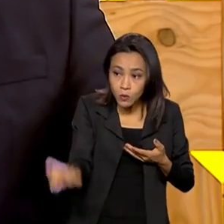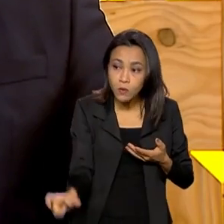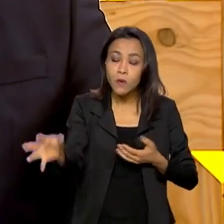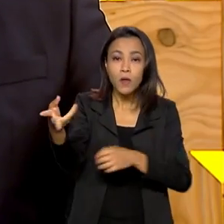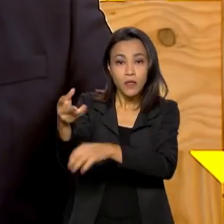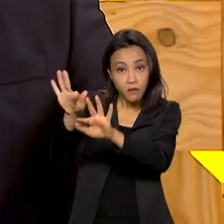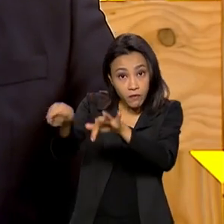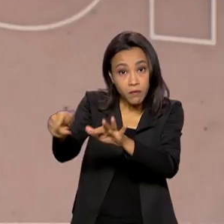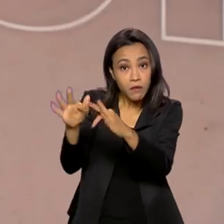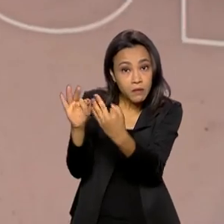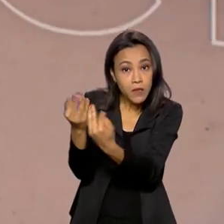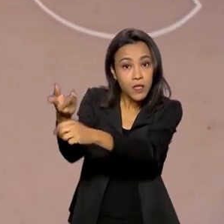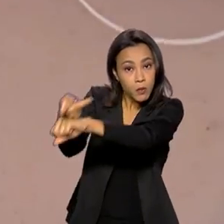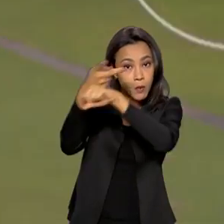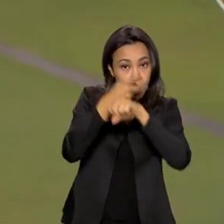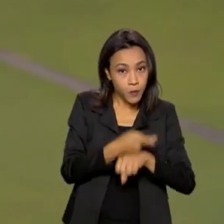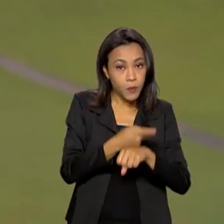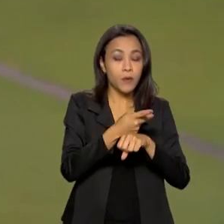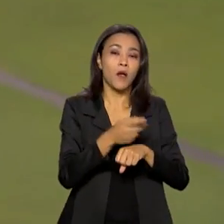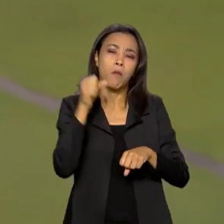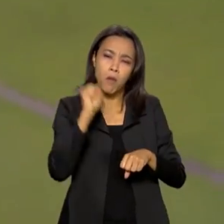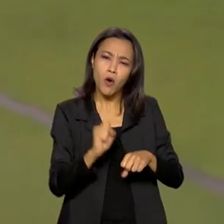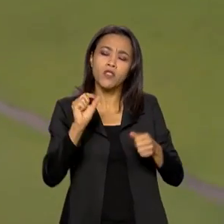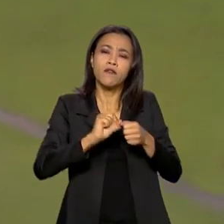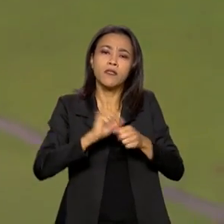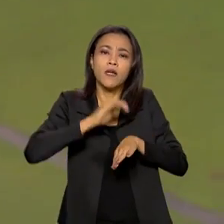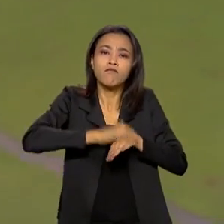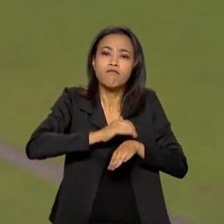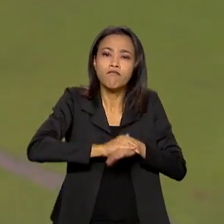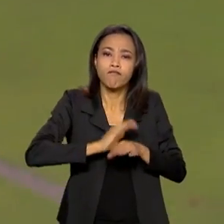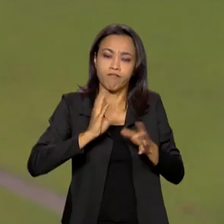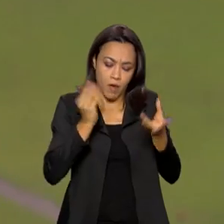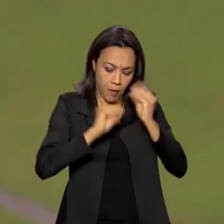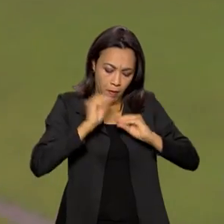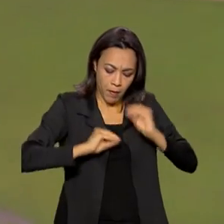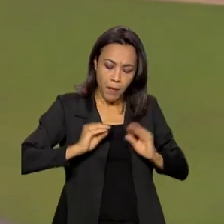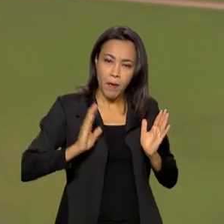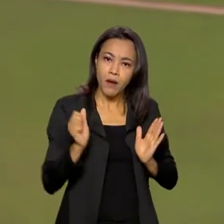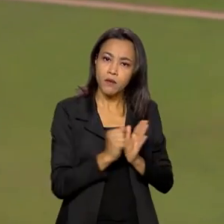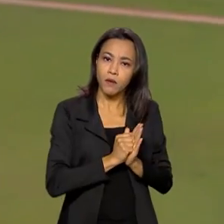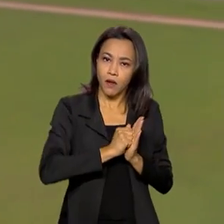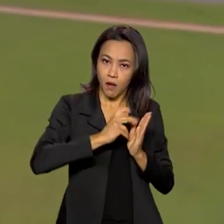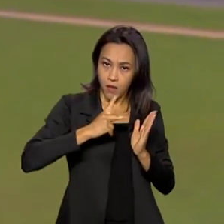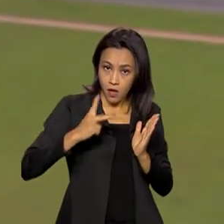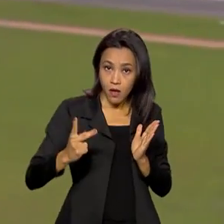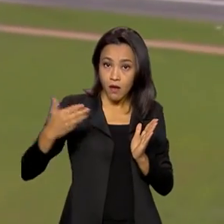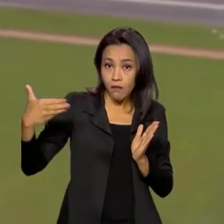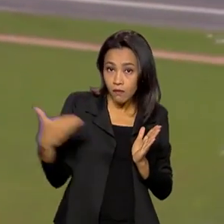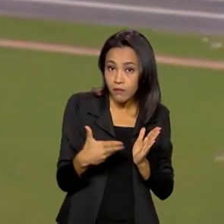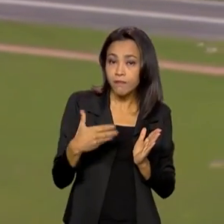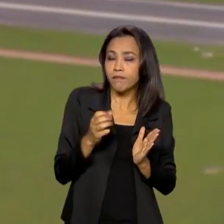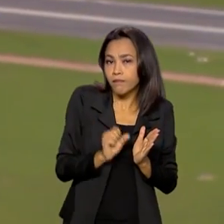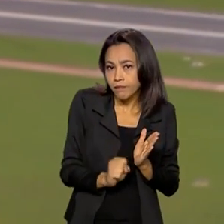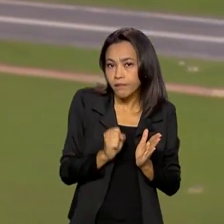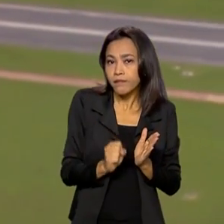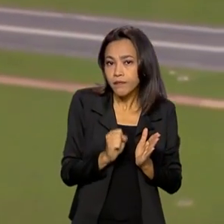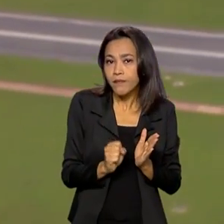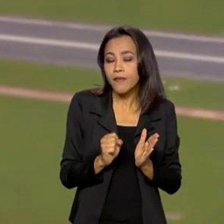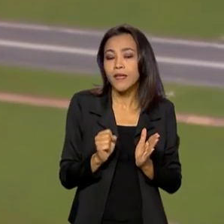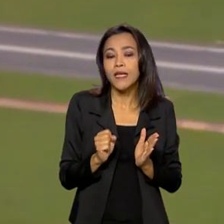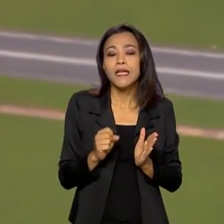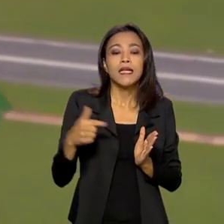benefícios sociais pode realizar esse cadastramento do prévio preenche os seus dados e automaticamente